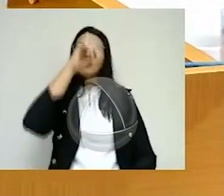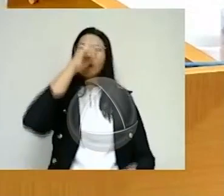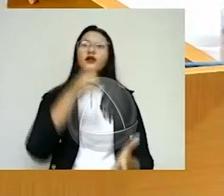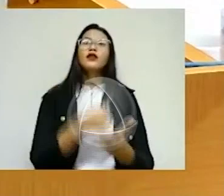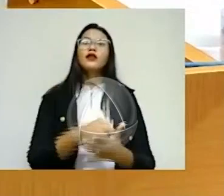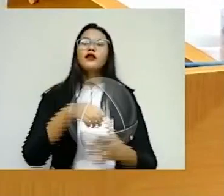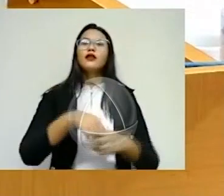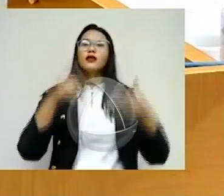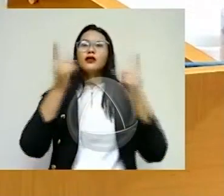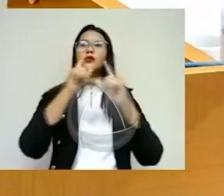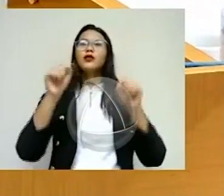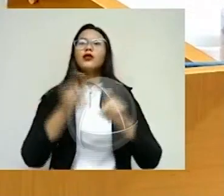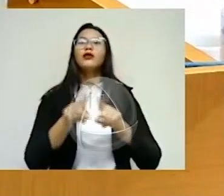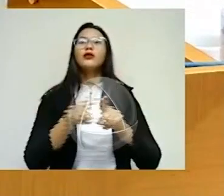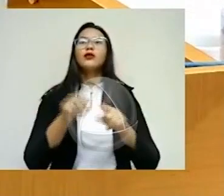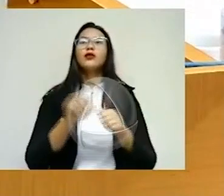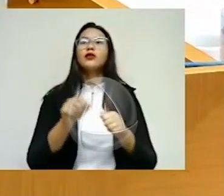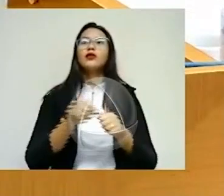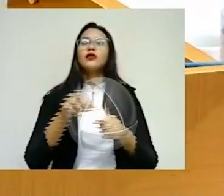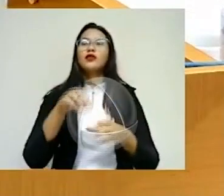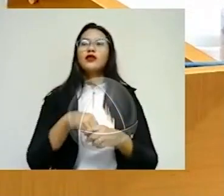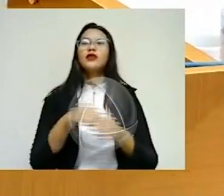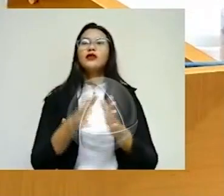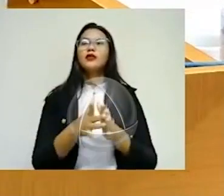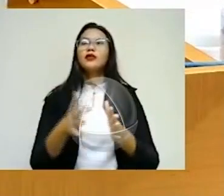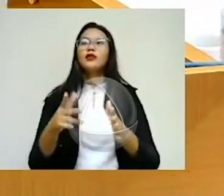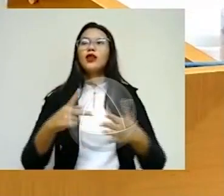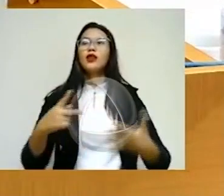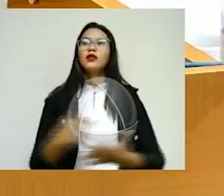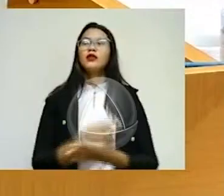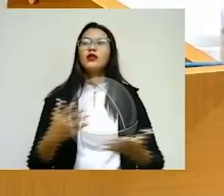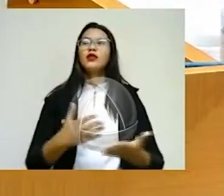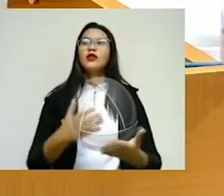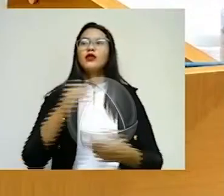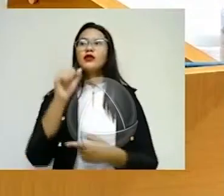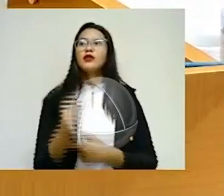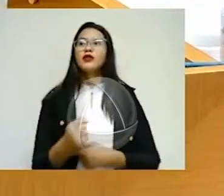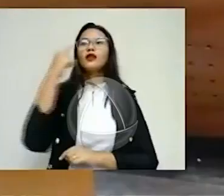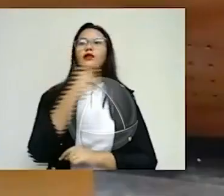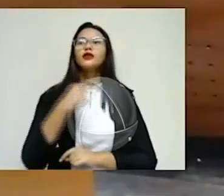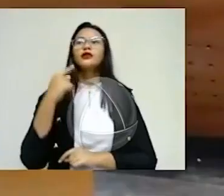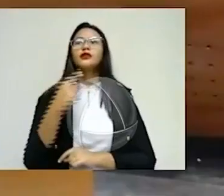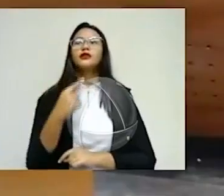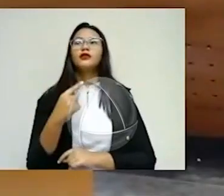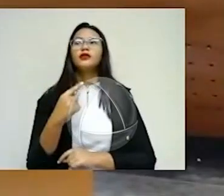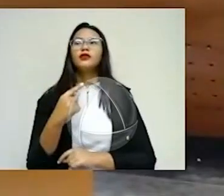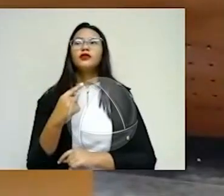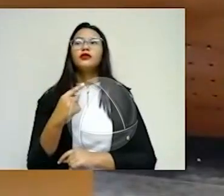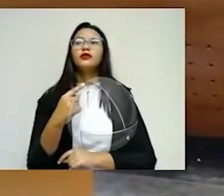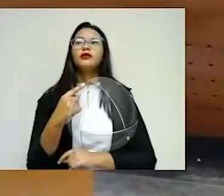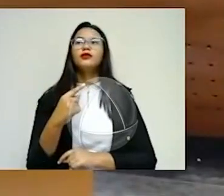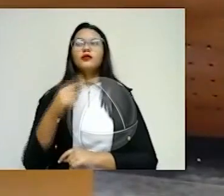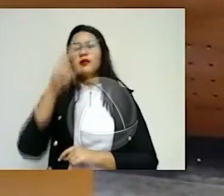que tome as devidas providências para que o tribunal não fique também alheio a esse fato inusitado, né, aqui em Sergipe. O